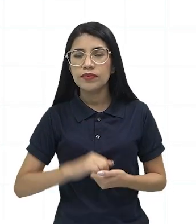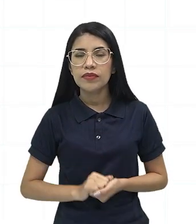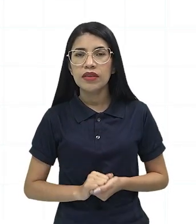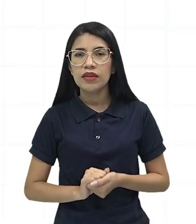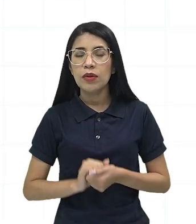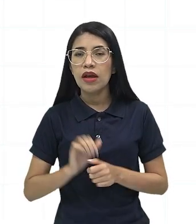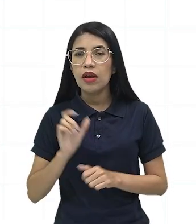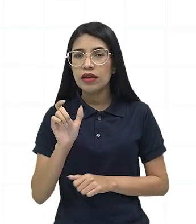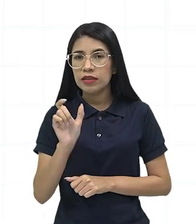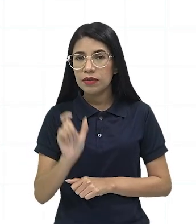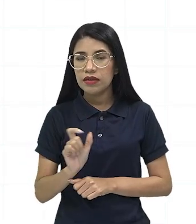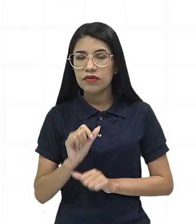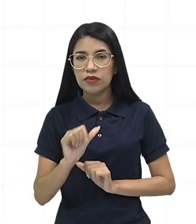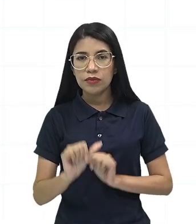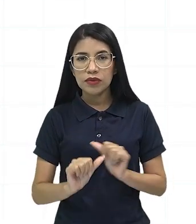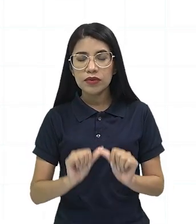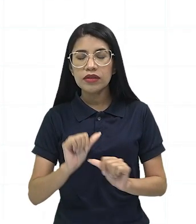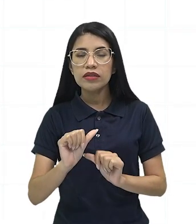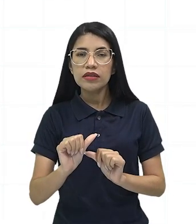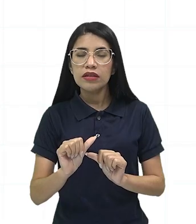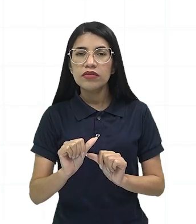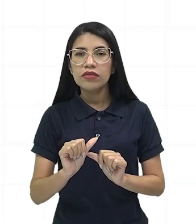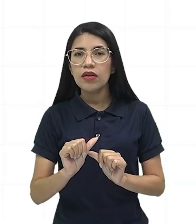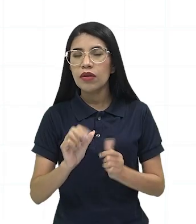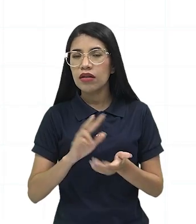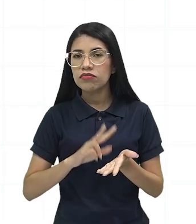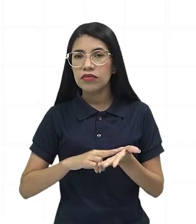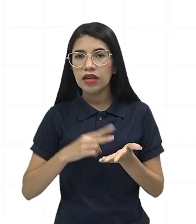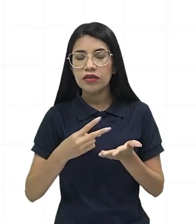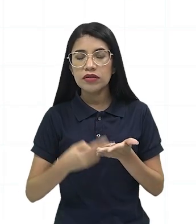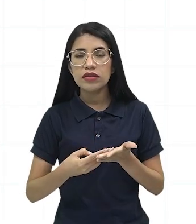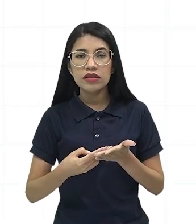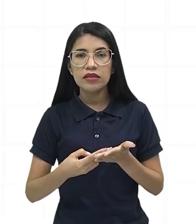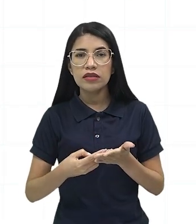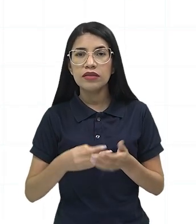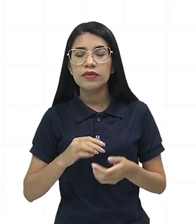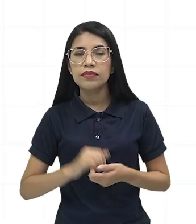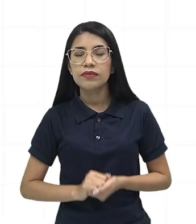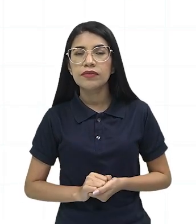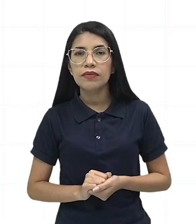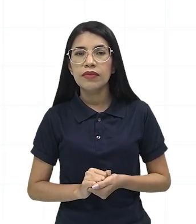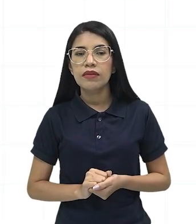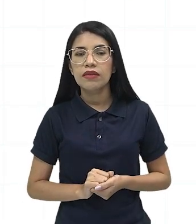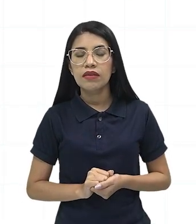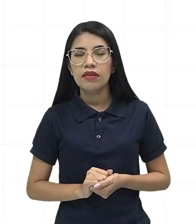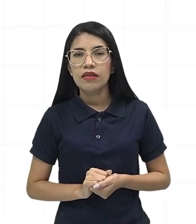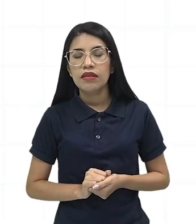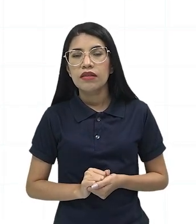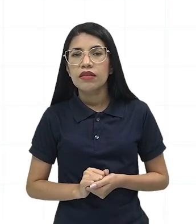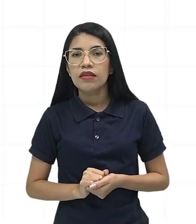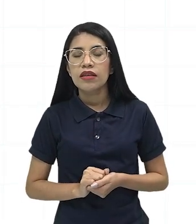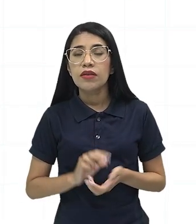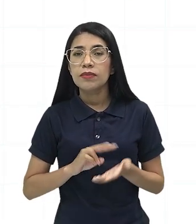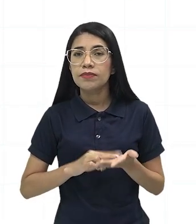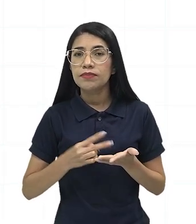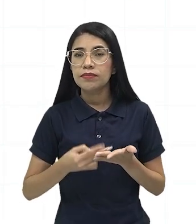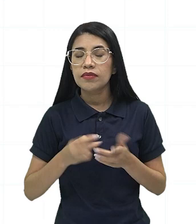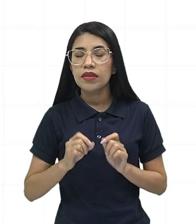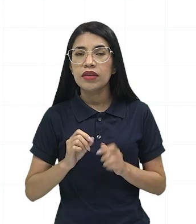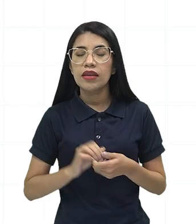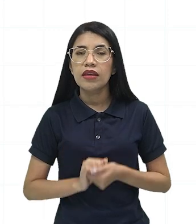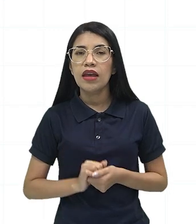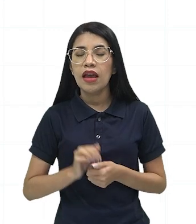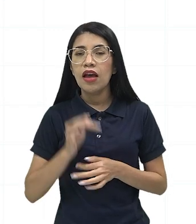se modificando e essa aqui é a tradução. No original a gente tem Ai Flores do Verde Pinho, aqui nós temos Ai Flores do